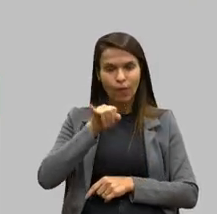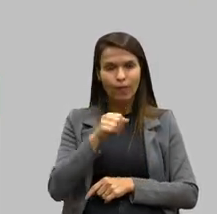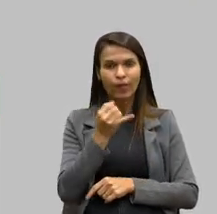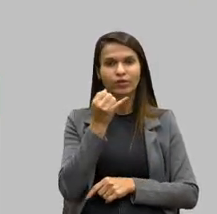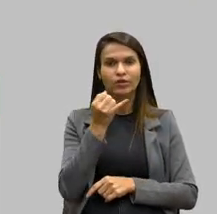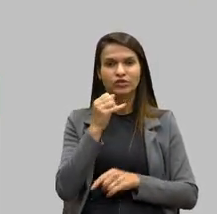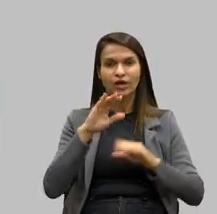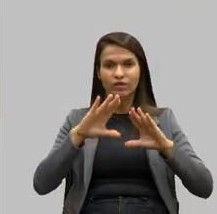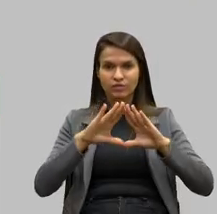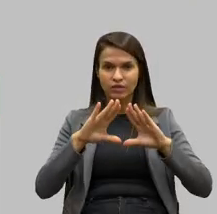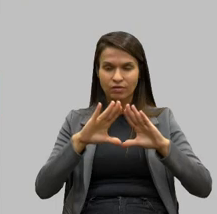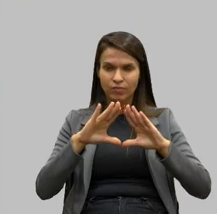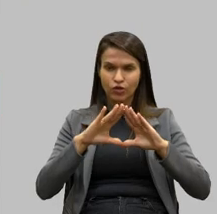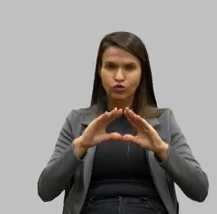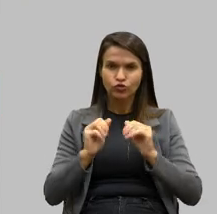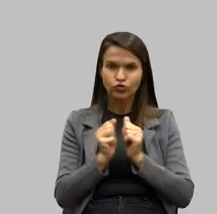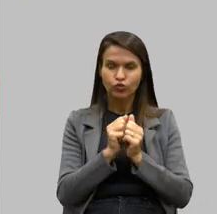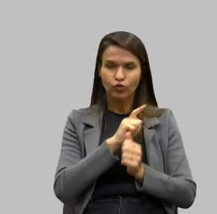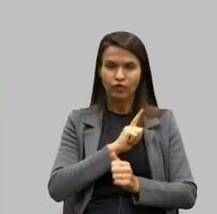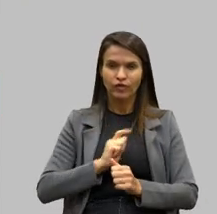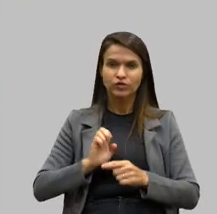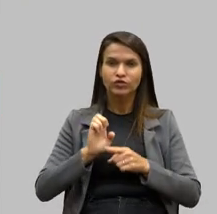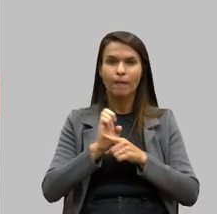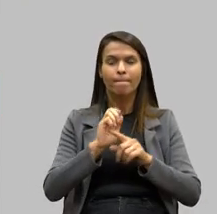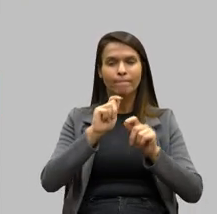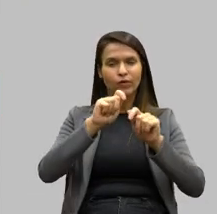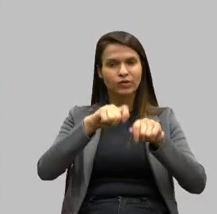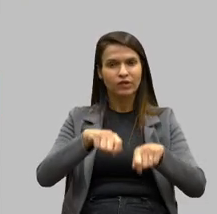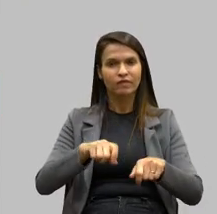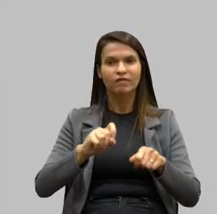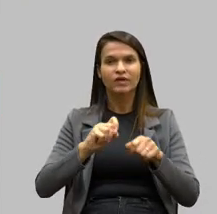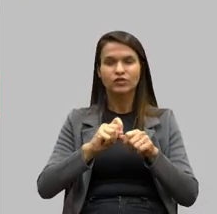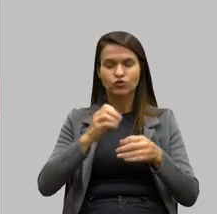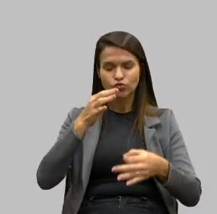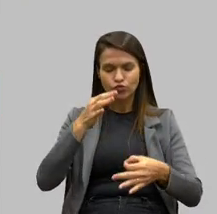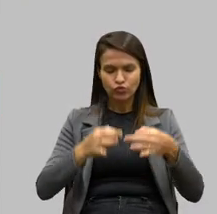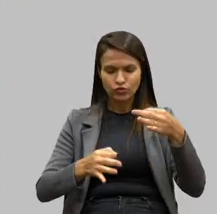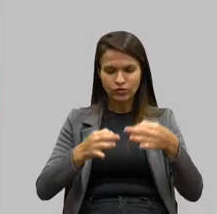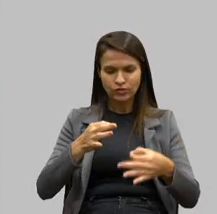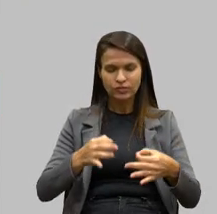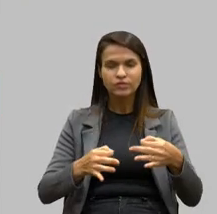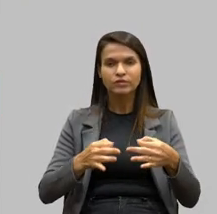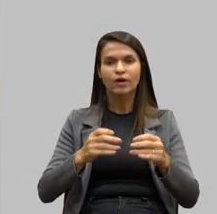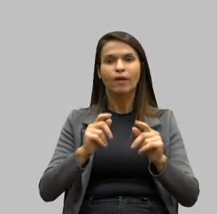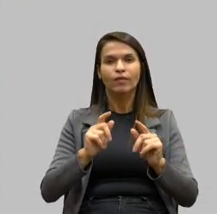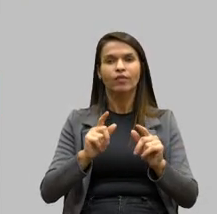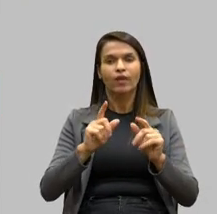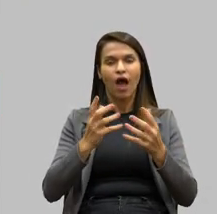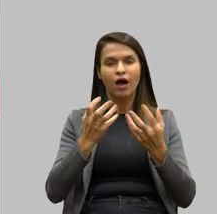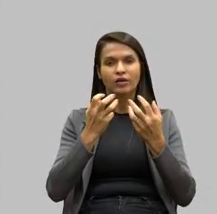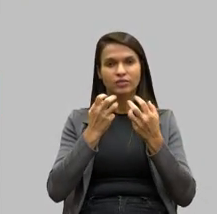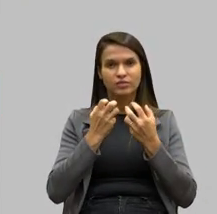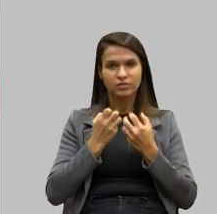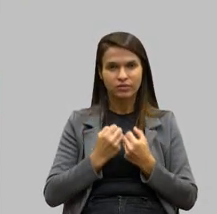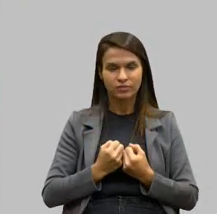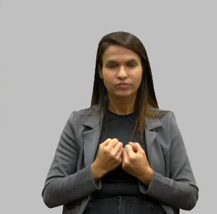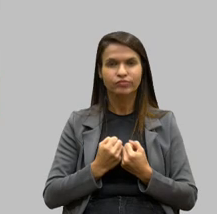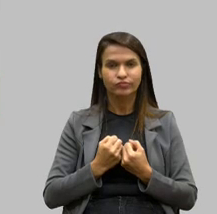Assembleia Legislativa, junto com o governo do Estado, poder estar fazendo justiça, podendo dotar os nossos